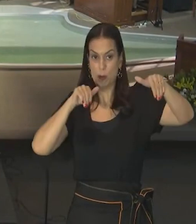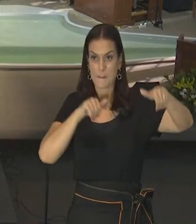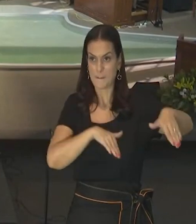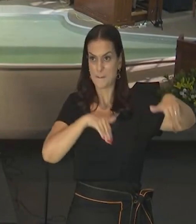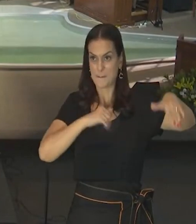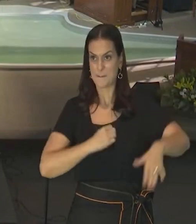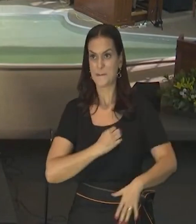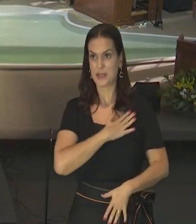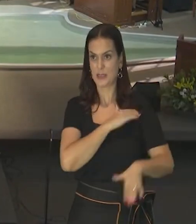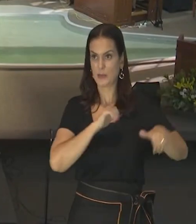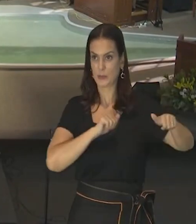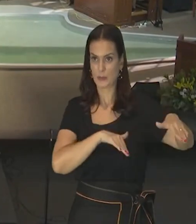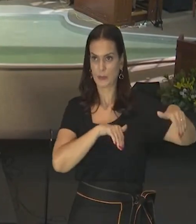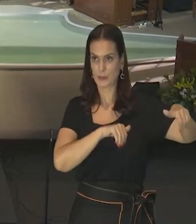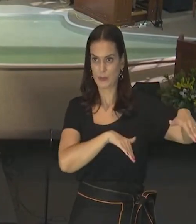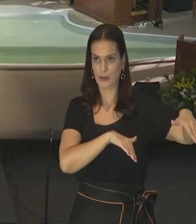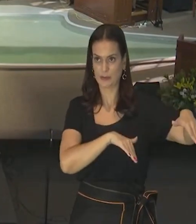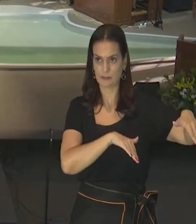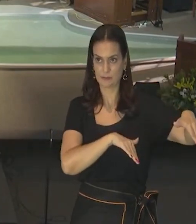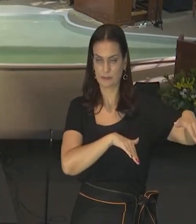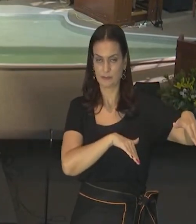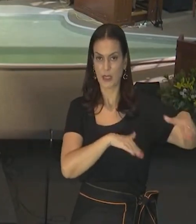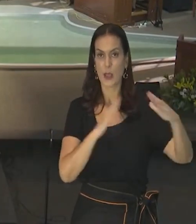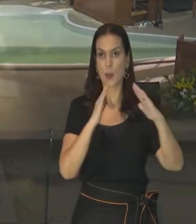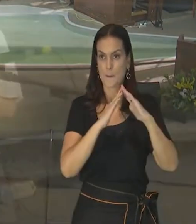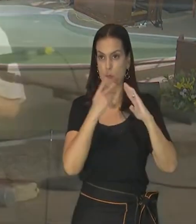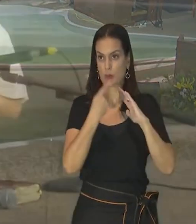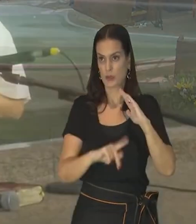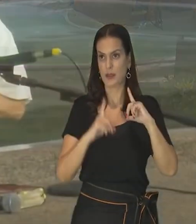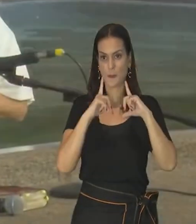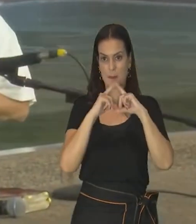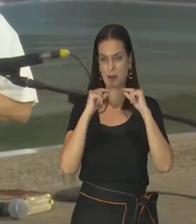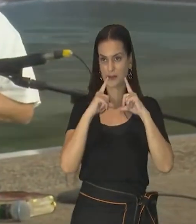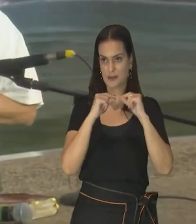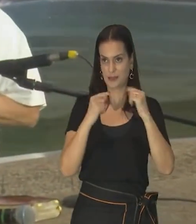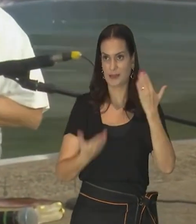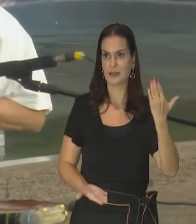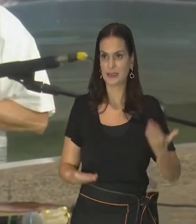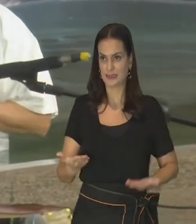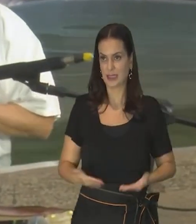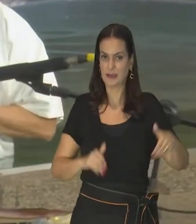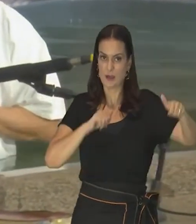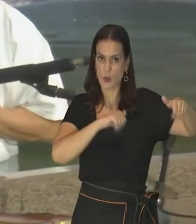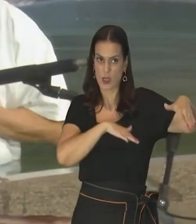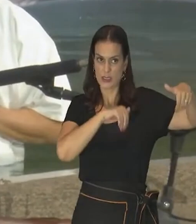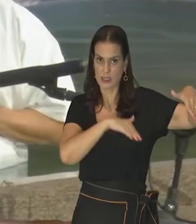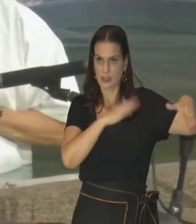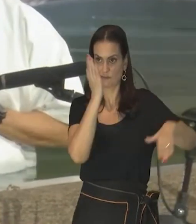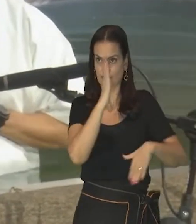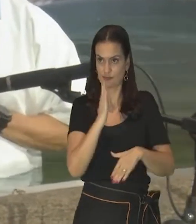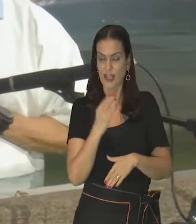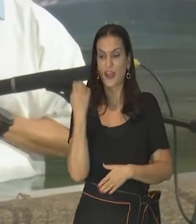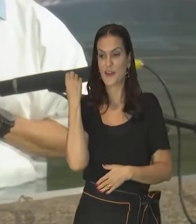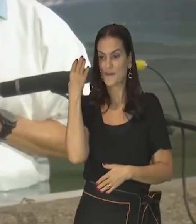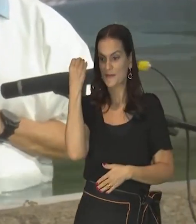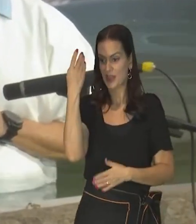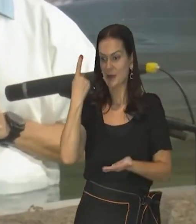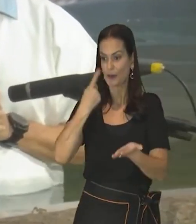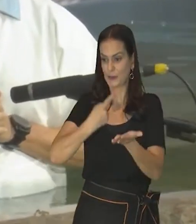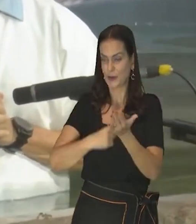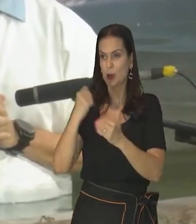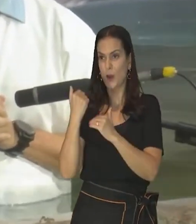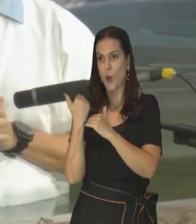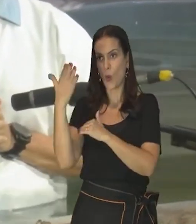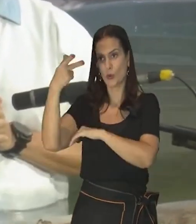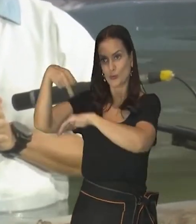De uma das nossas forças aqui em Brasília, servindo ao Exército Brasileiro, está com uma viagem marcada para fora